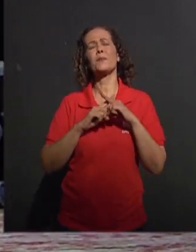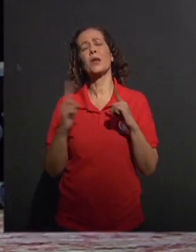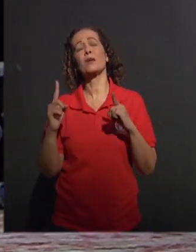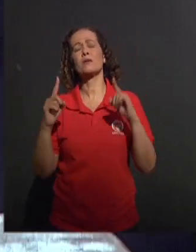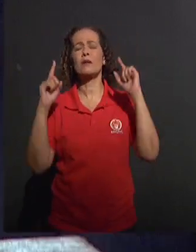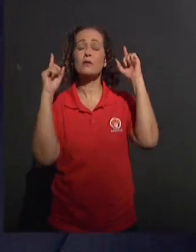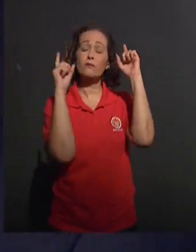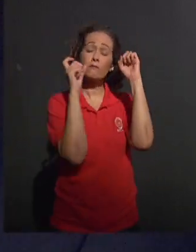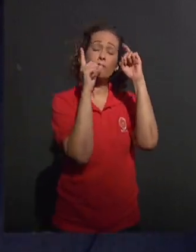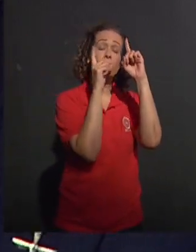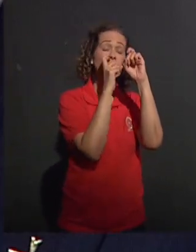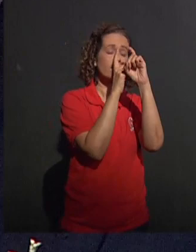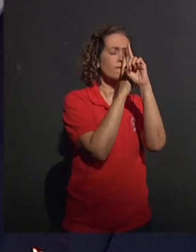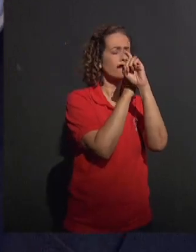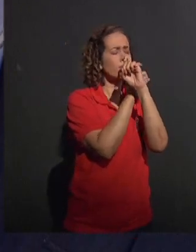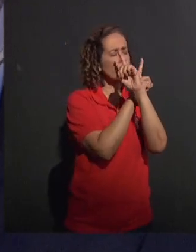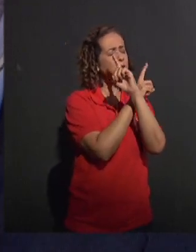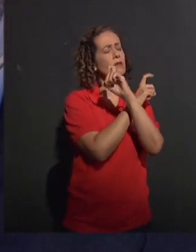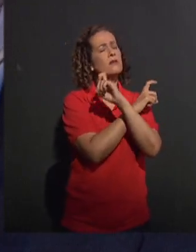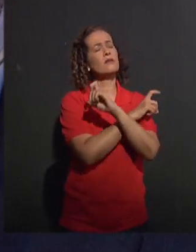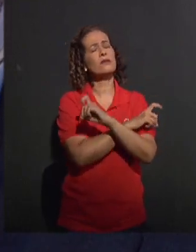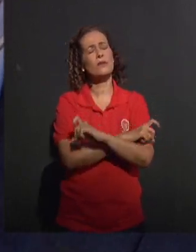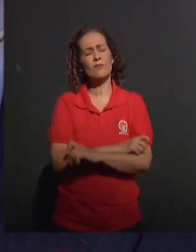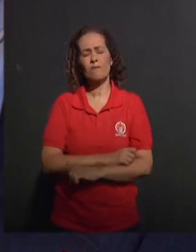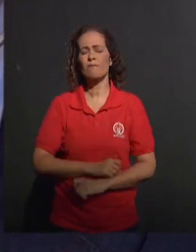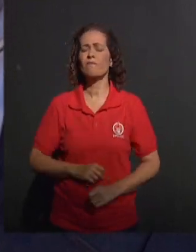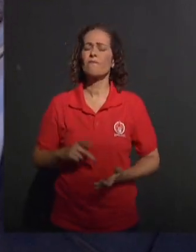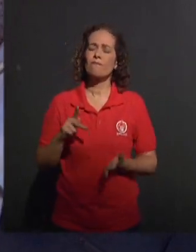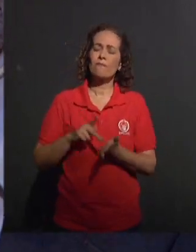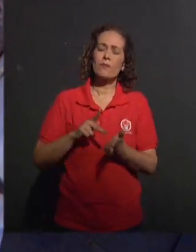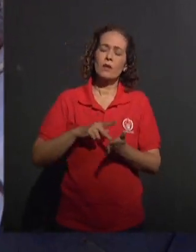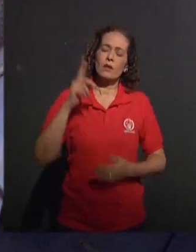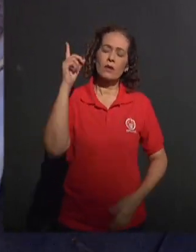Pai. Tão difícil.